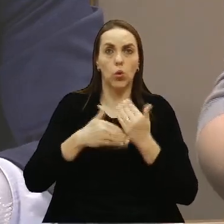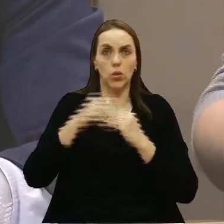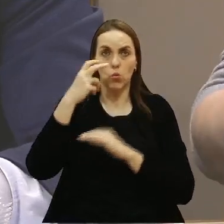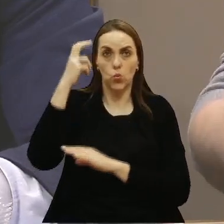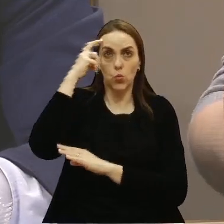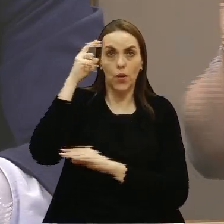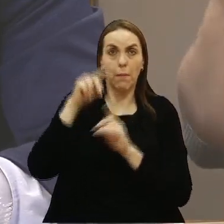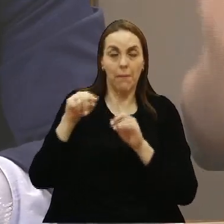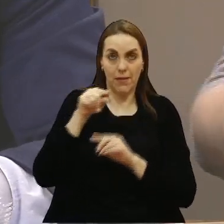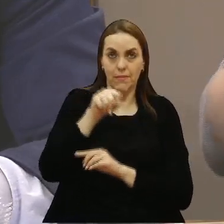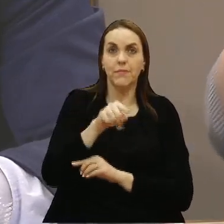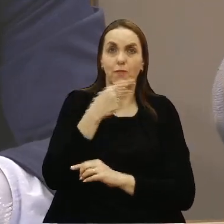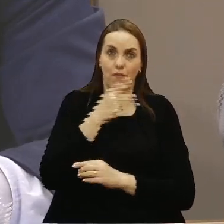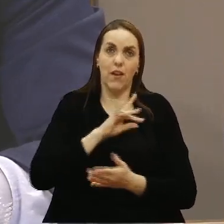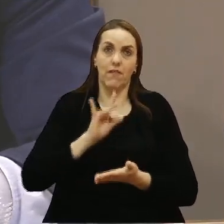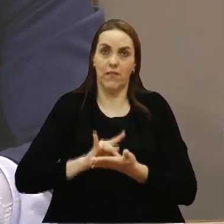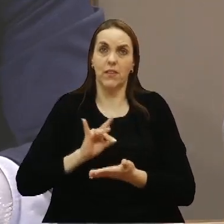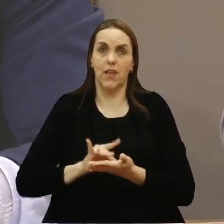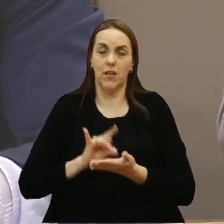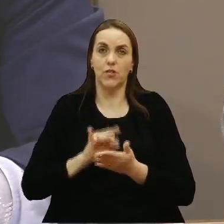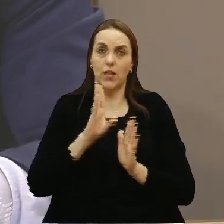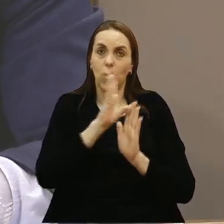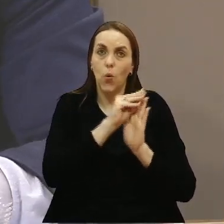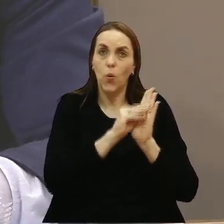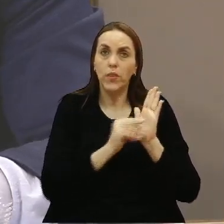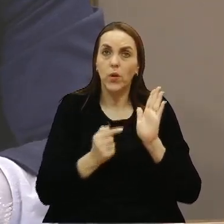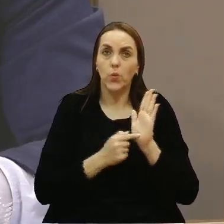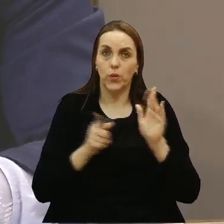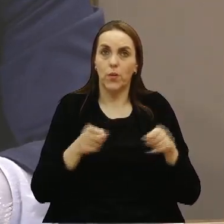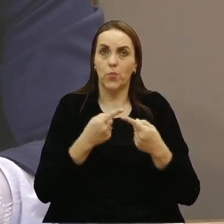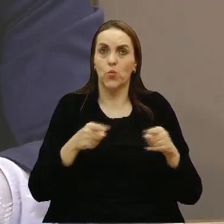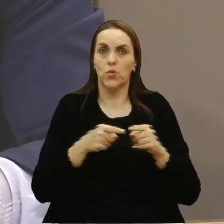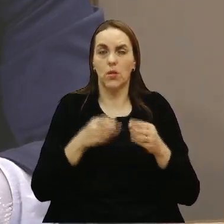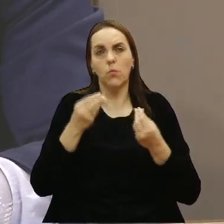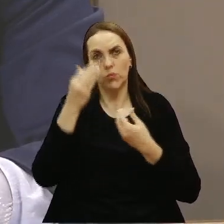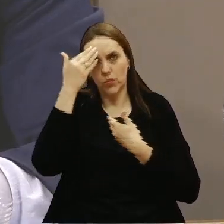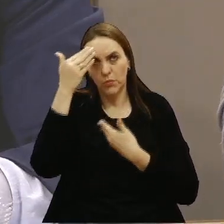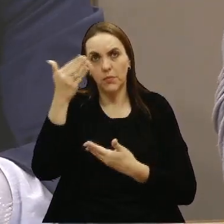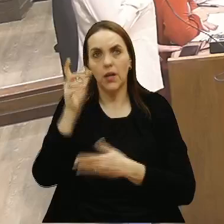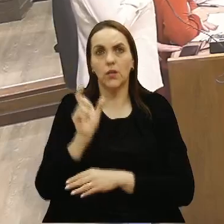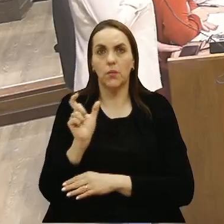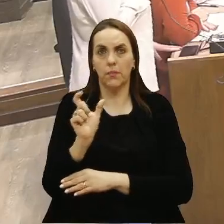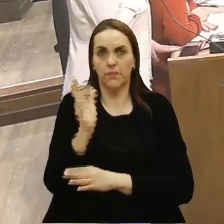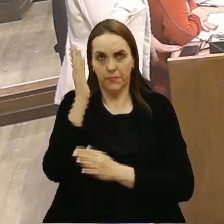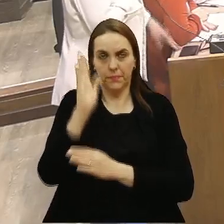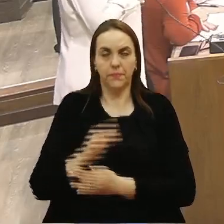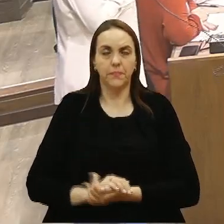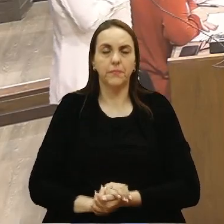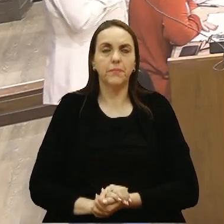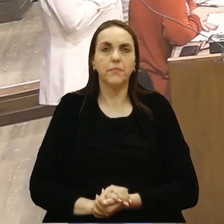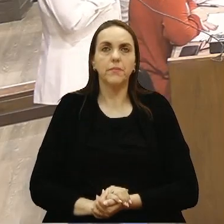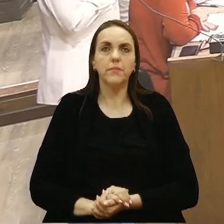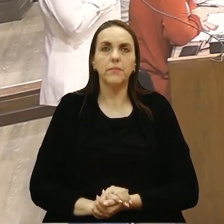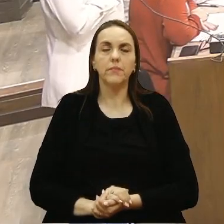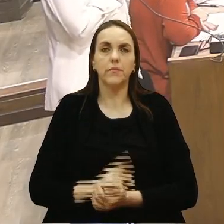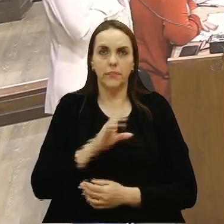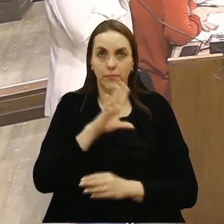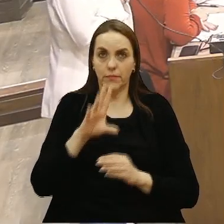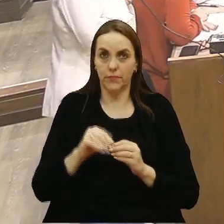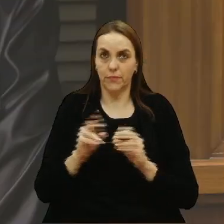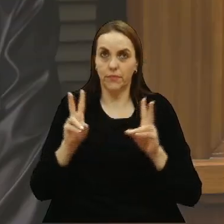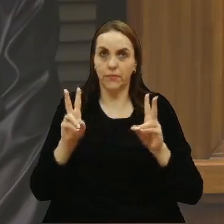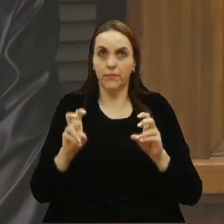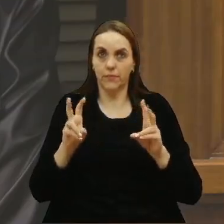nesse caso, vou ter que ser sincero, e ele falou enquanto ao teor. Então é só... E muito obrigado pela sua palavra. Eu quero pegar um trecho de uma